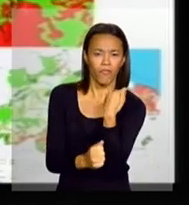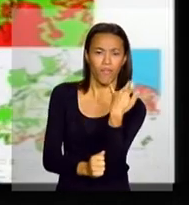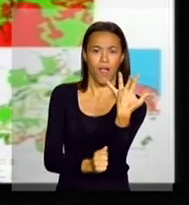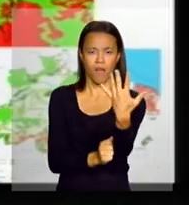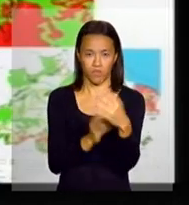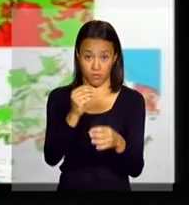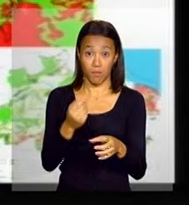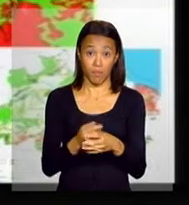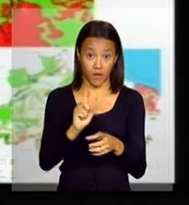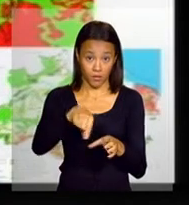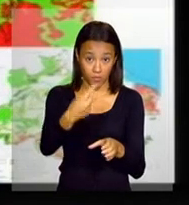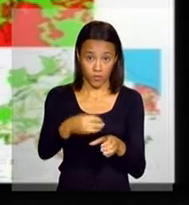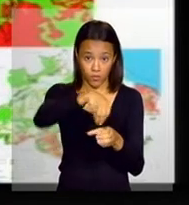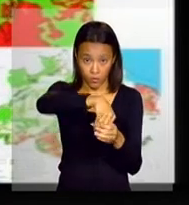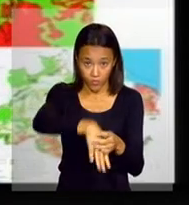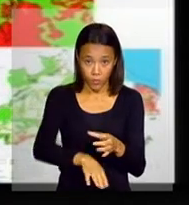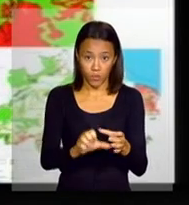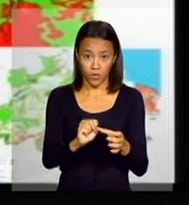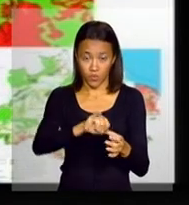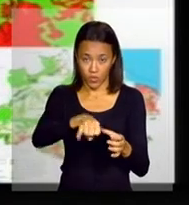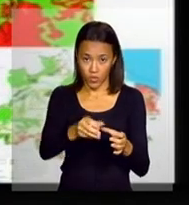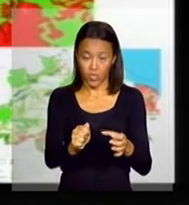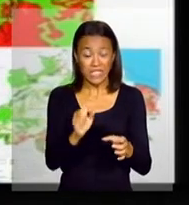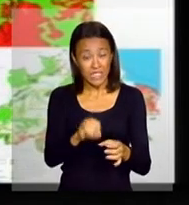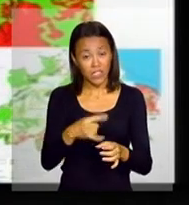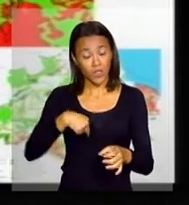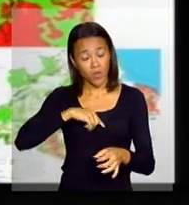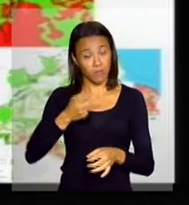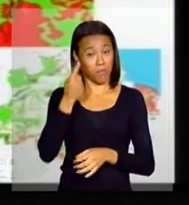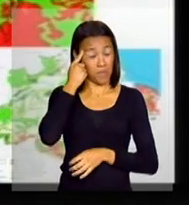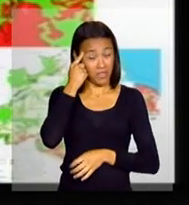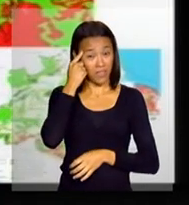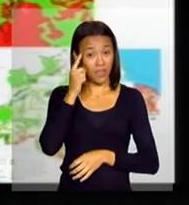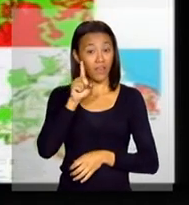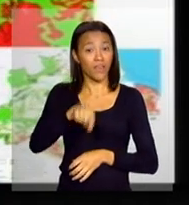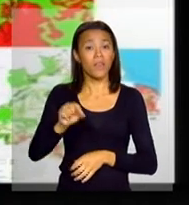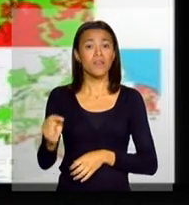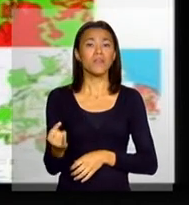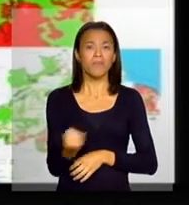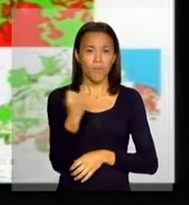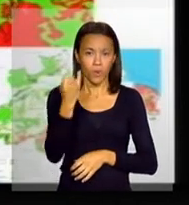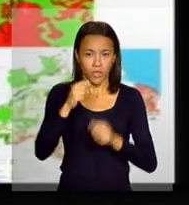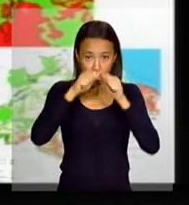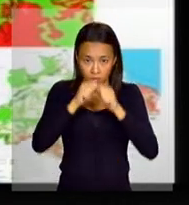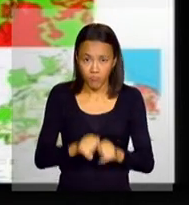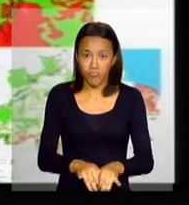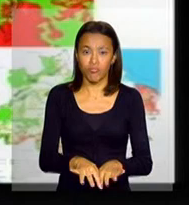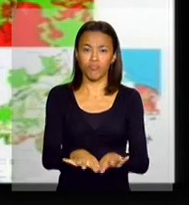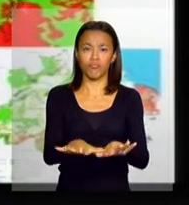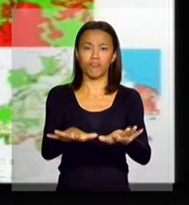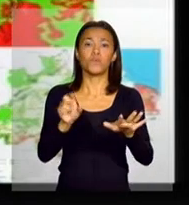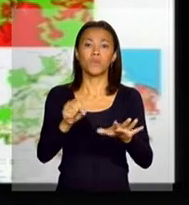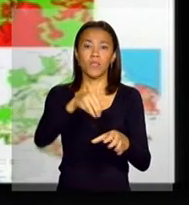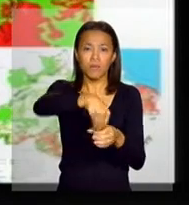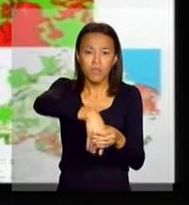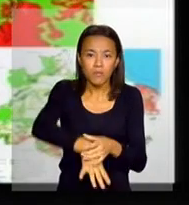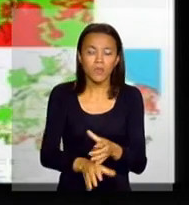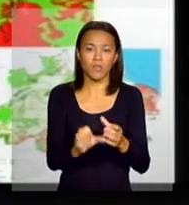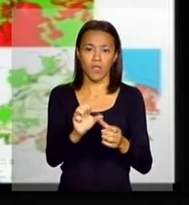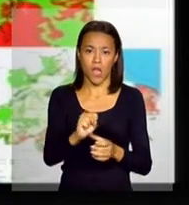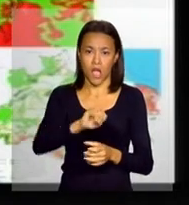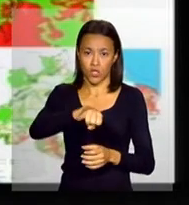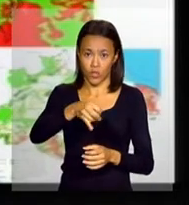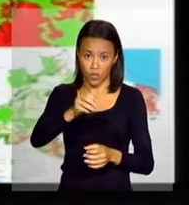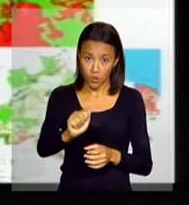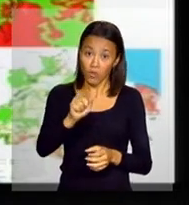que, se a gente pensar, uma parte importante dessa expansão da soja prevista, ela vai se dar